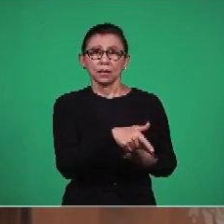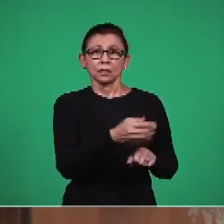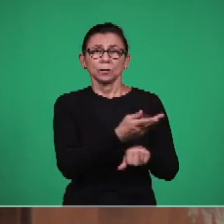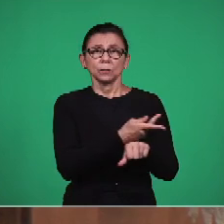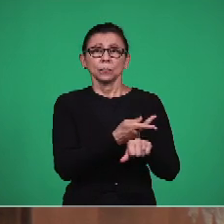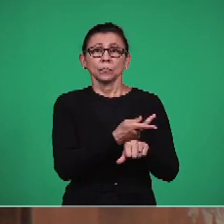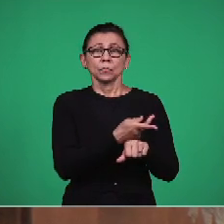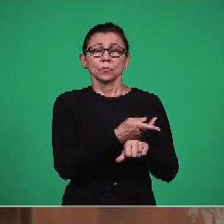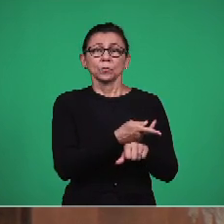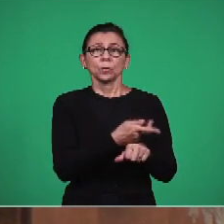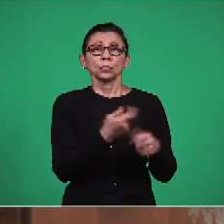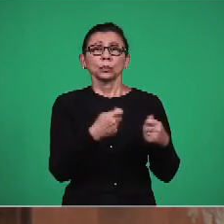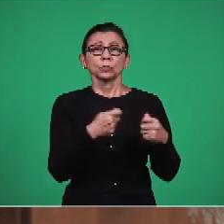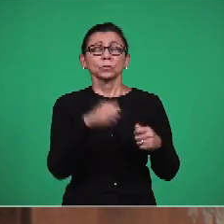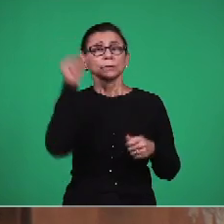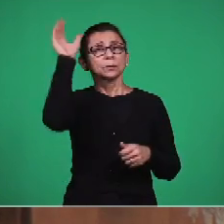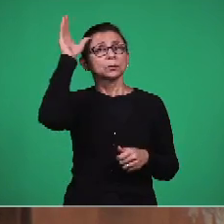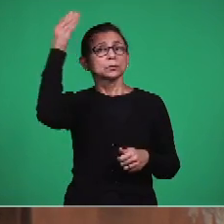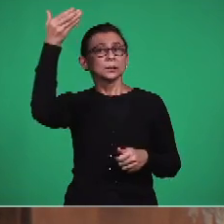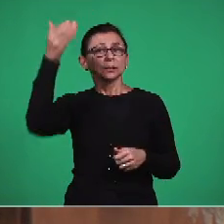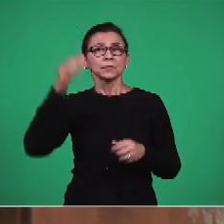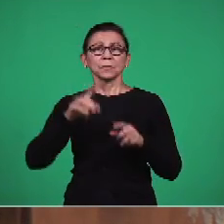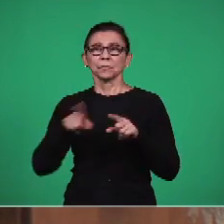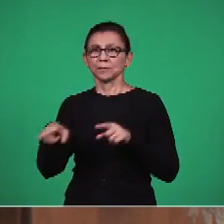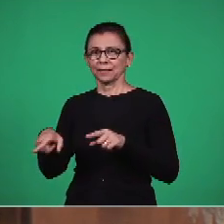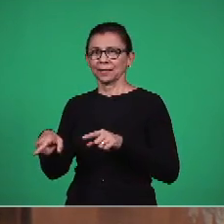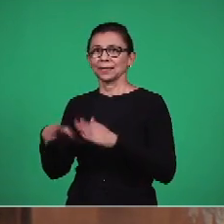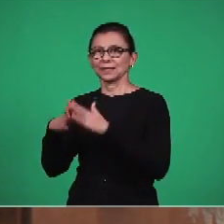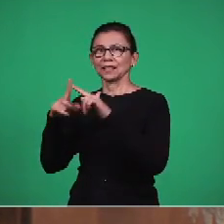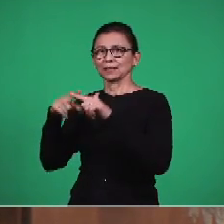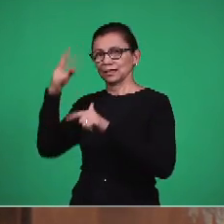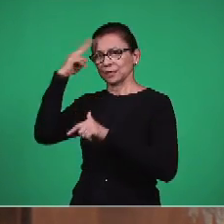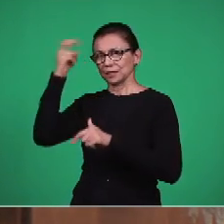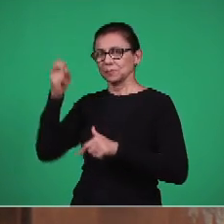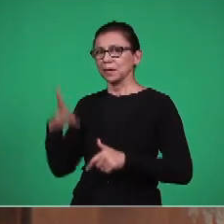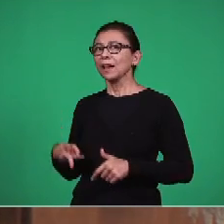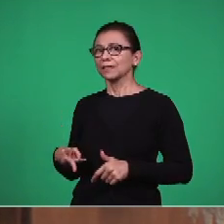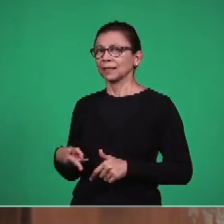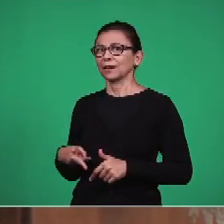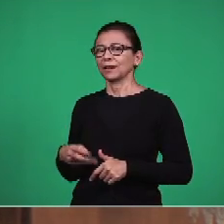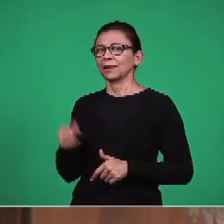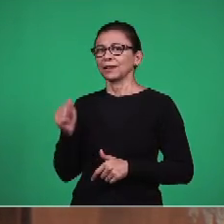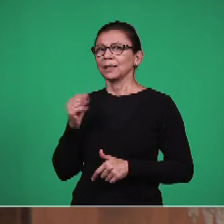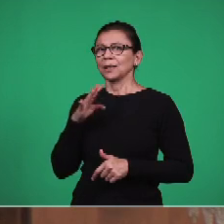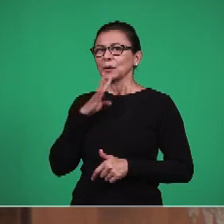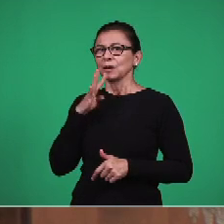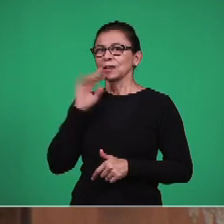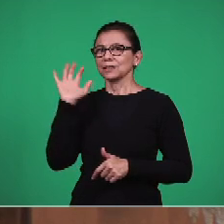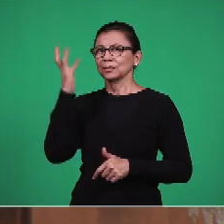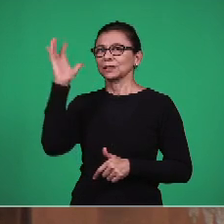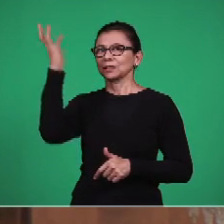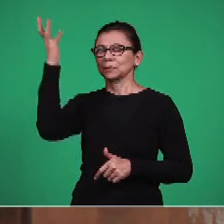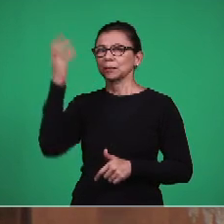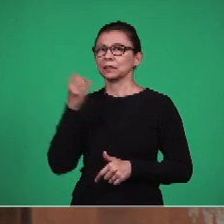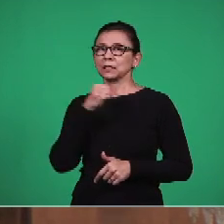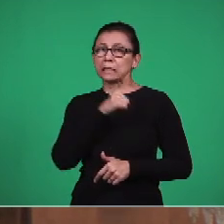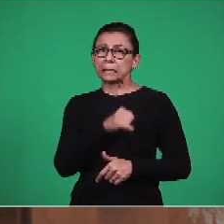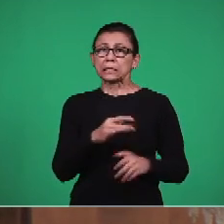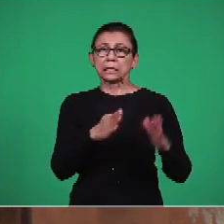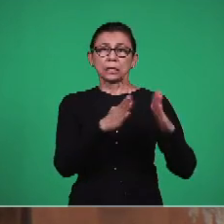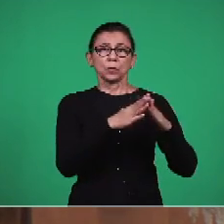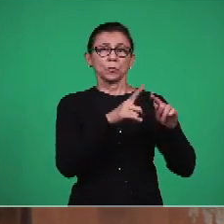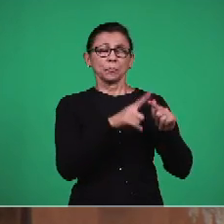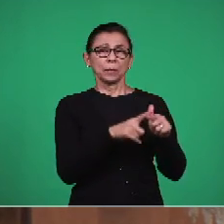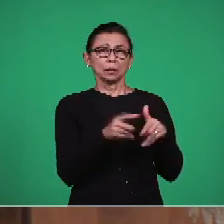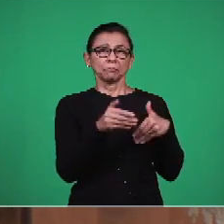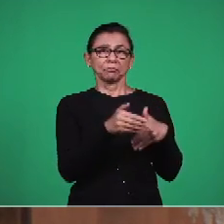uma solução. Só que a igreja está sabendo o que está acontecendo. Uma igreja que não sabe o que está acontecendo, que tem uma Bíblia na mão e não sabe o que